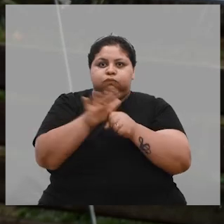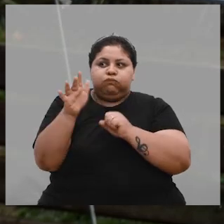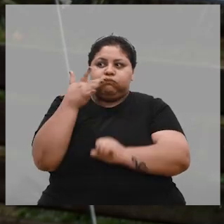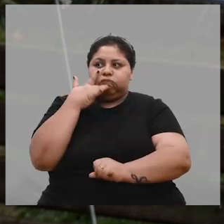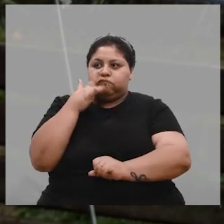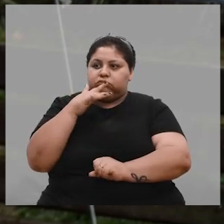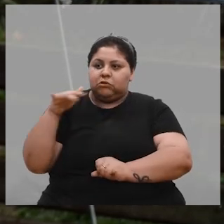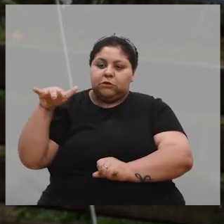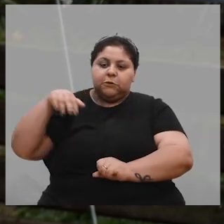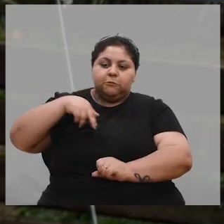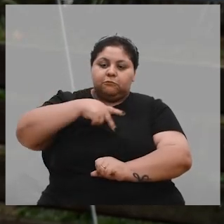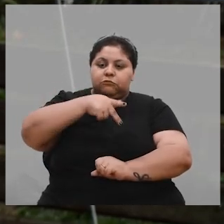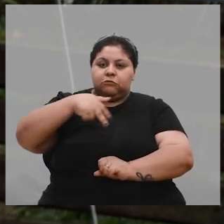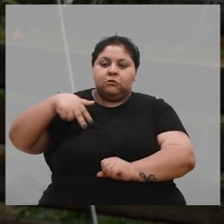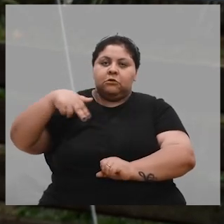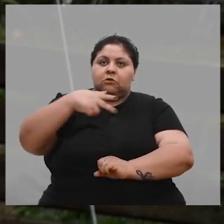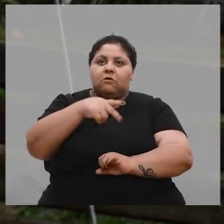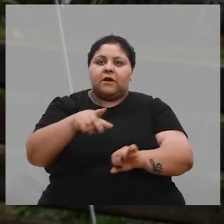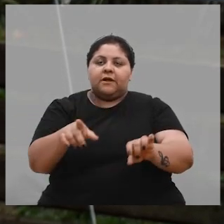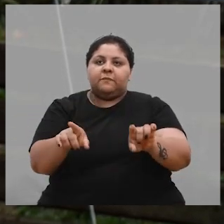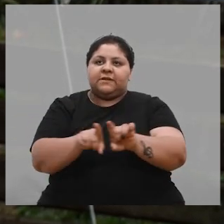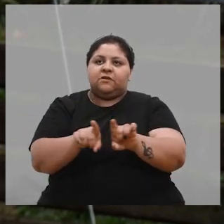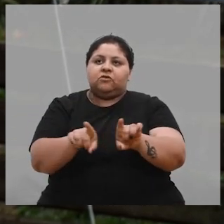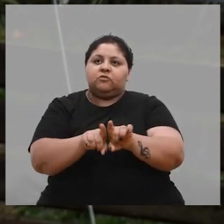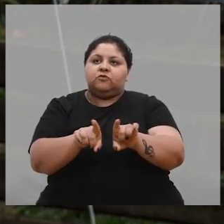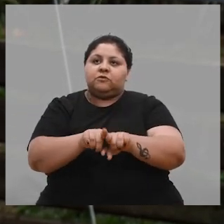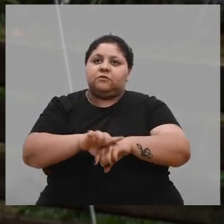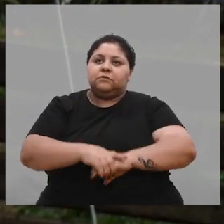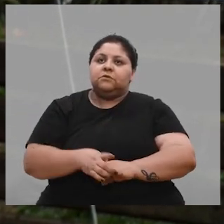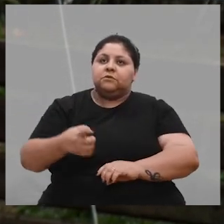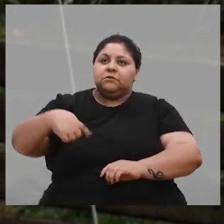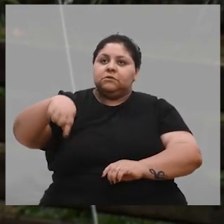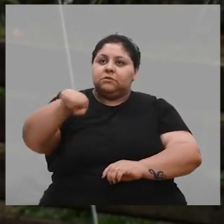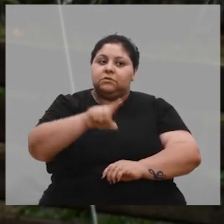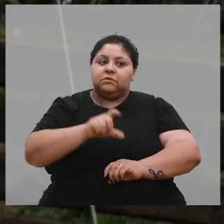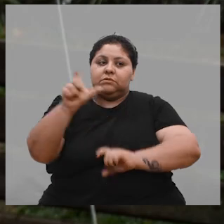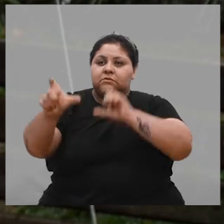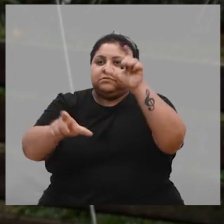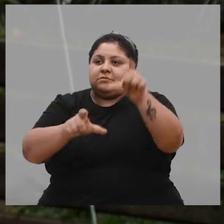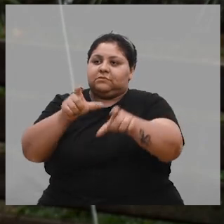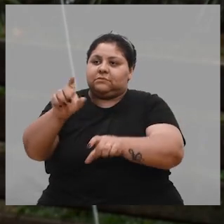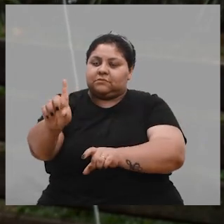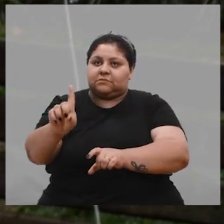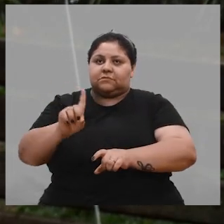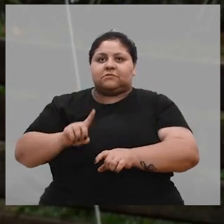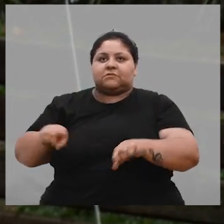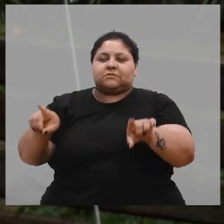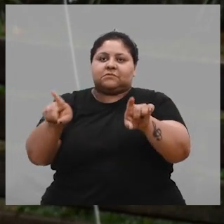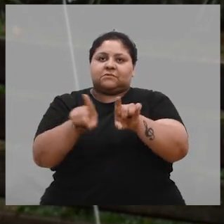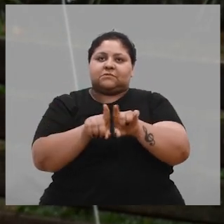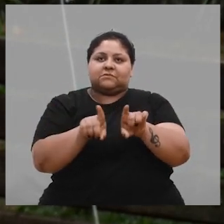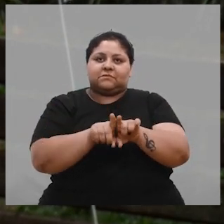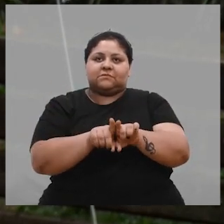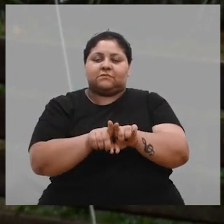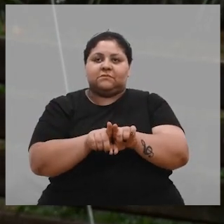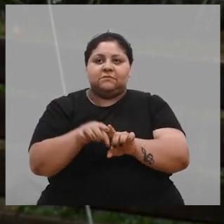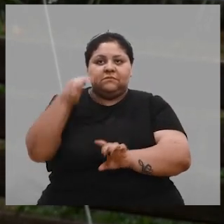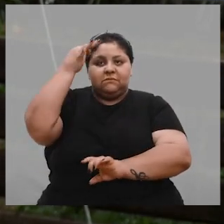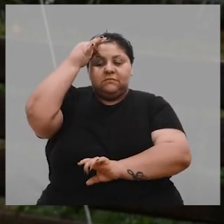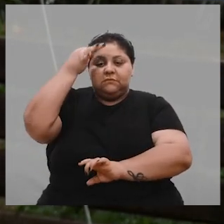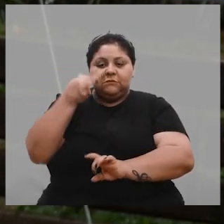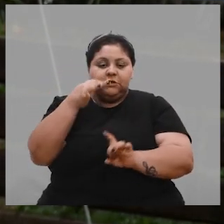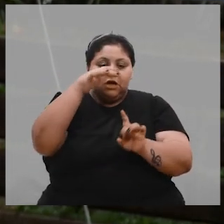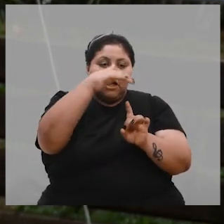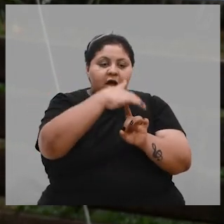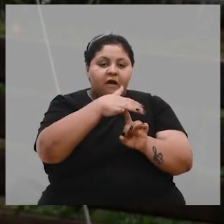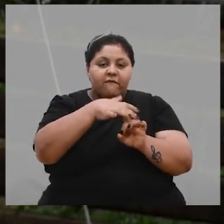as crianças, né, transitando de um lado para o outro, as famílias vindo para a praça e tendo a consciência